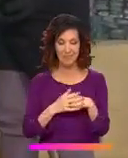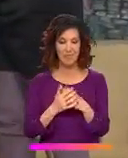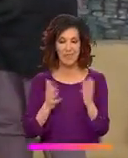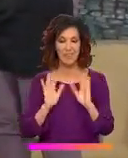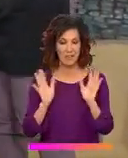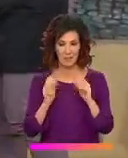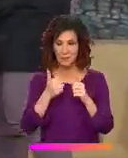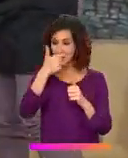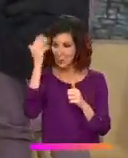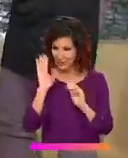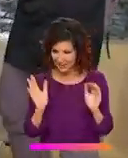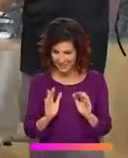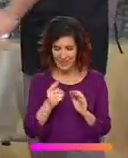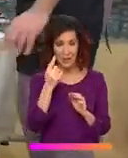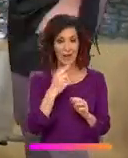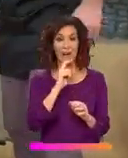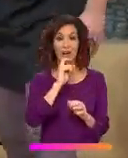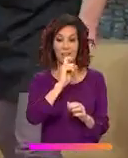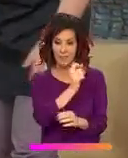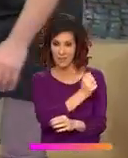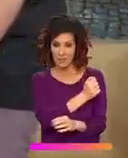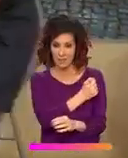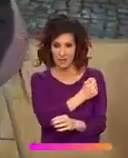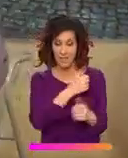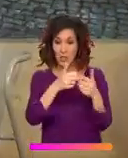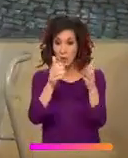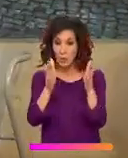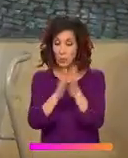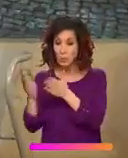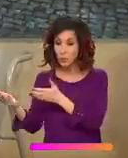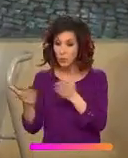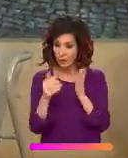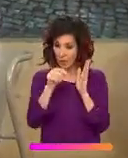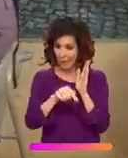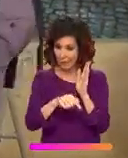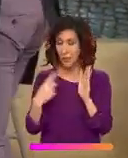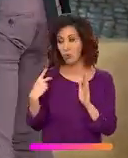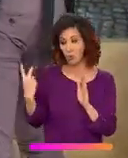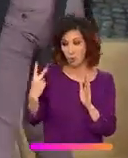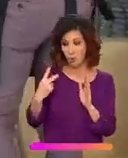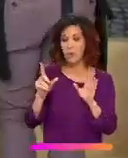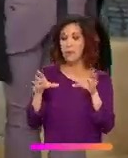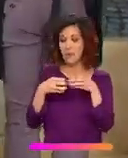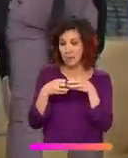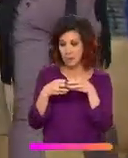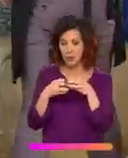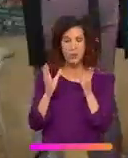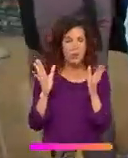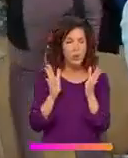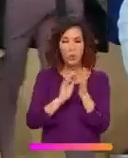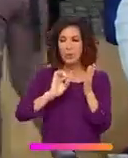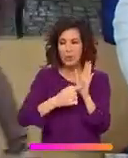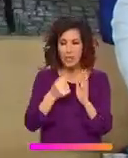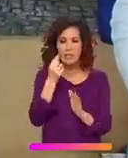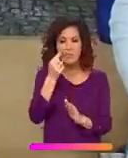Oh, meu querido. Bom dia. Fazer aqui a ressalva lá para casa, que todos os nossos convidados, inclusive também nós e a nossa equipa, somos todos testados.